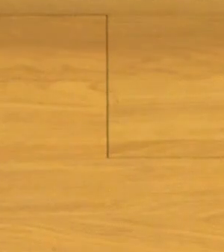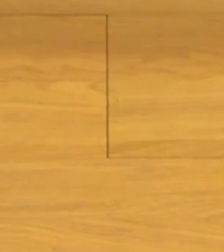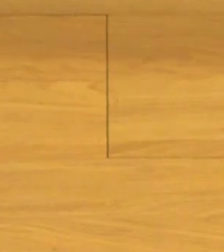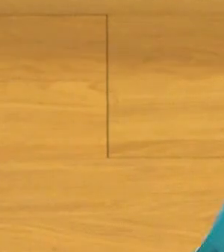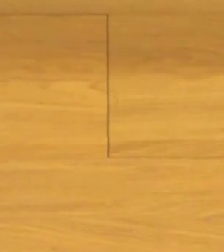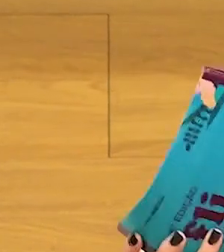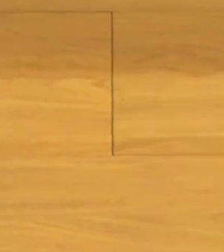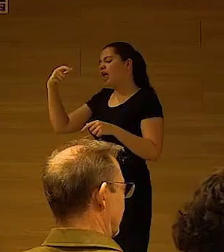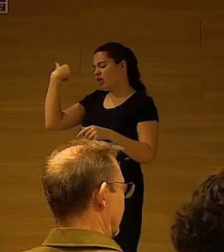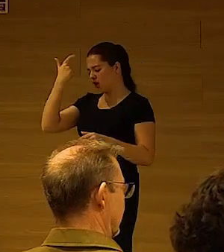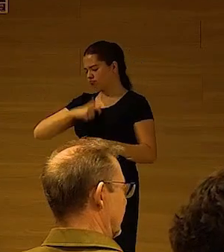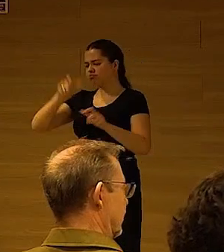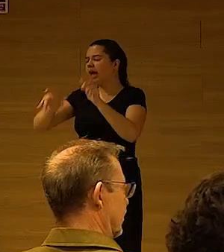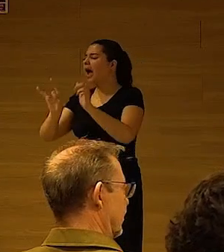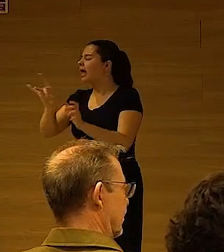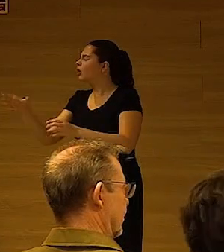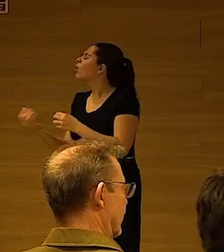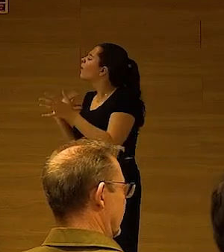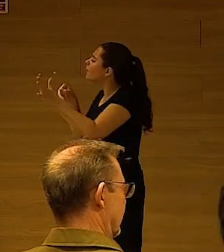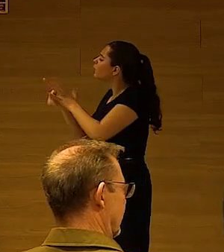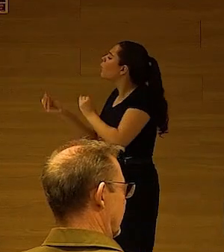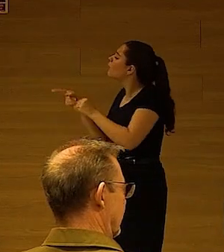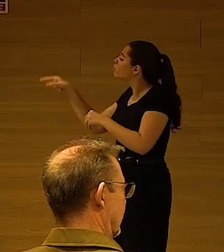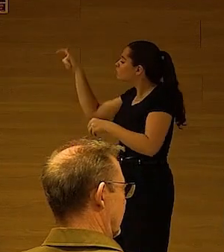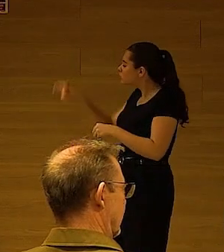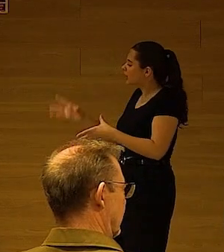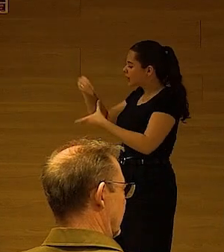é Menalton através da escrita?